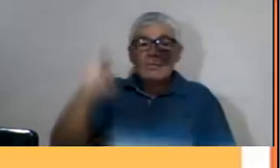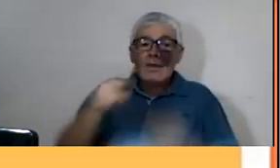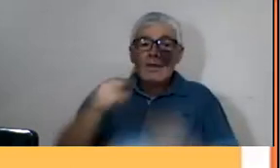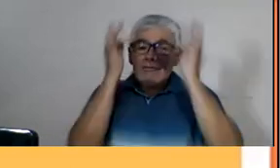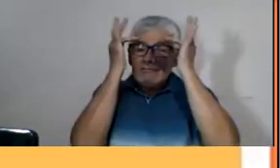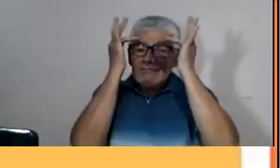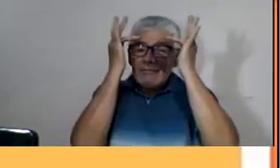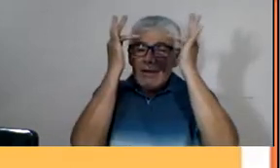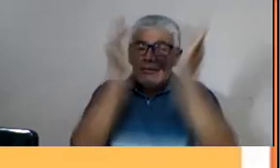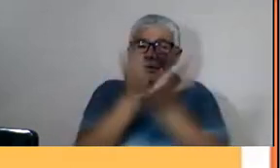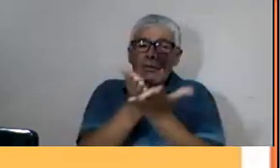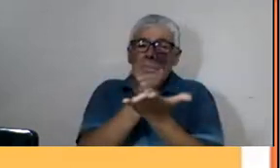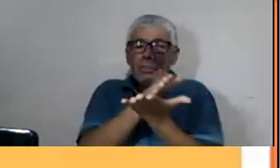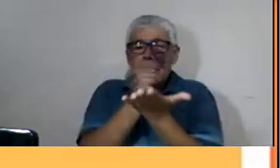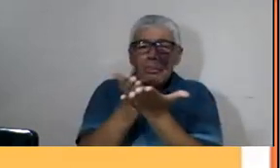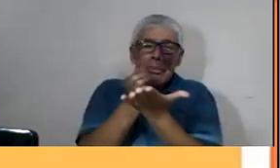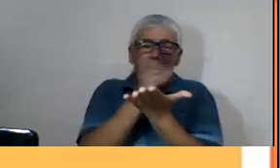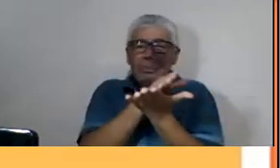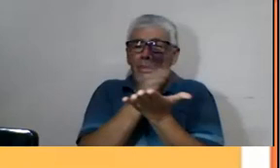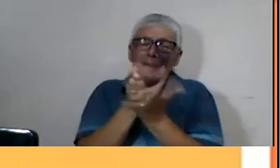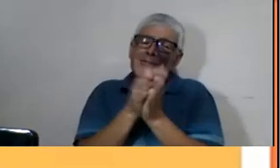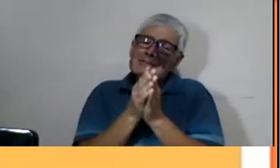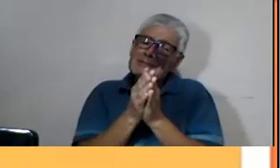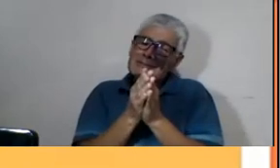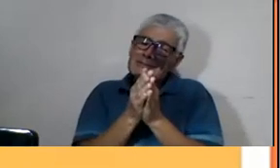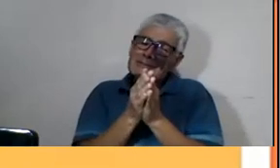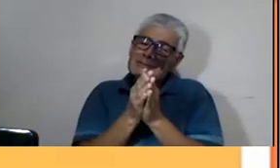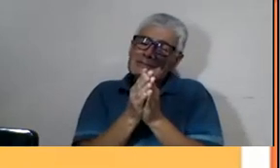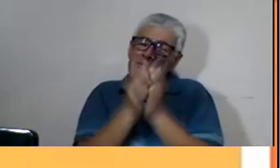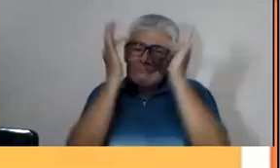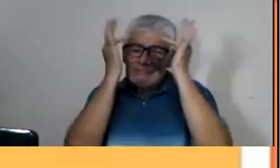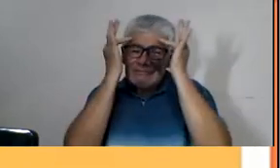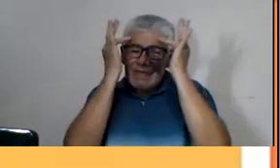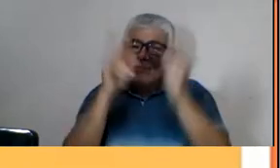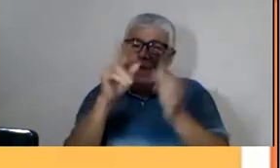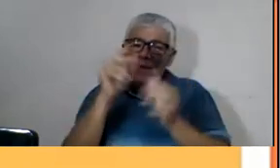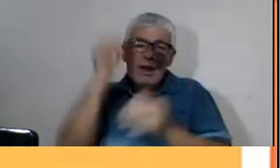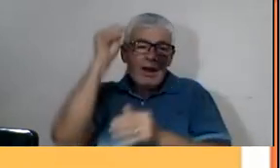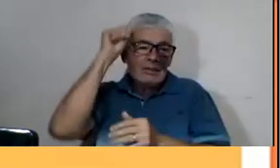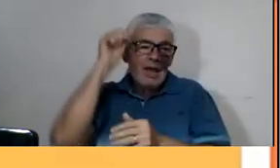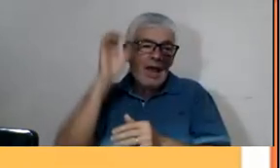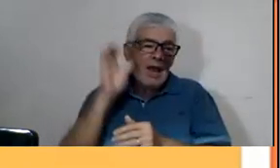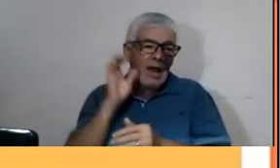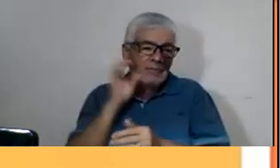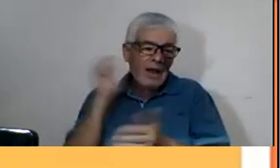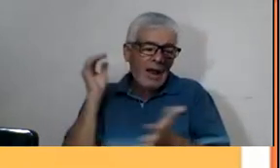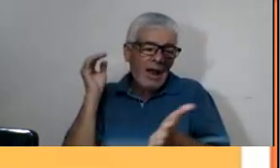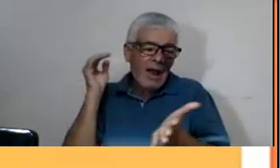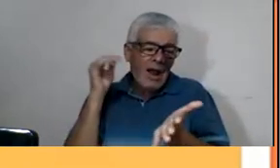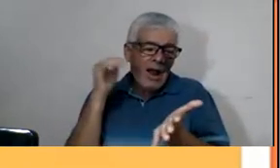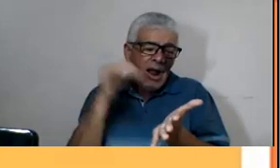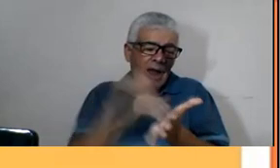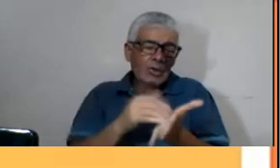Eu estudei também que ele viveu na mesma época que o Esdras, o Neemias e o